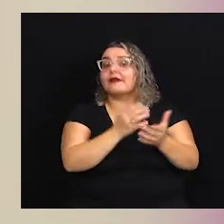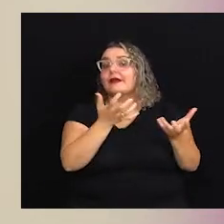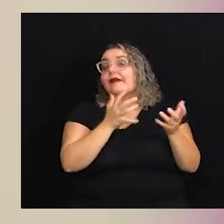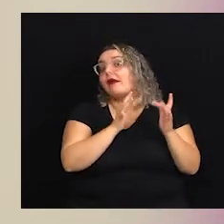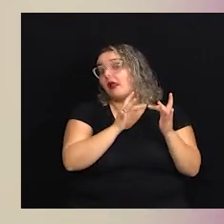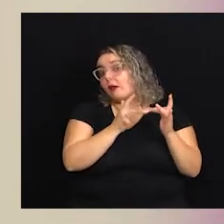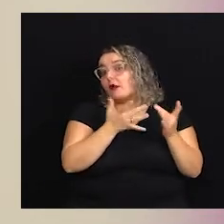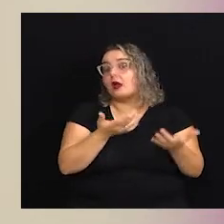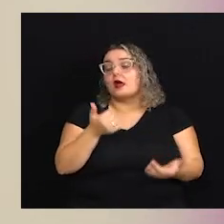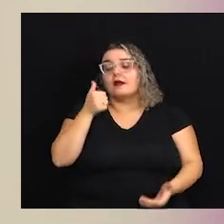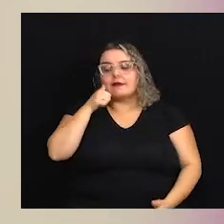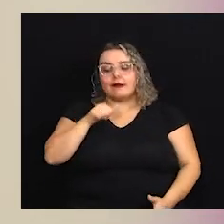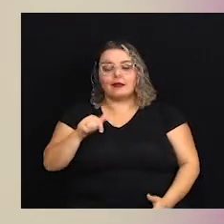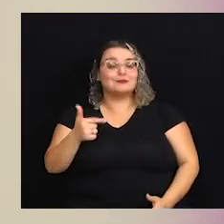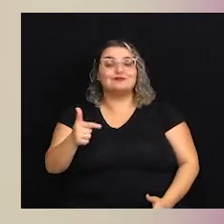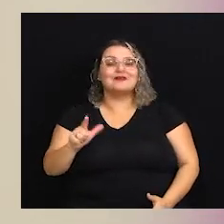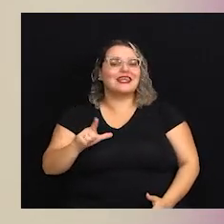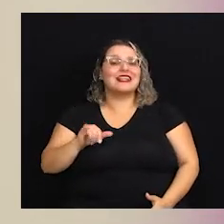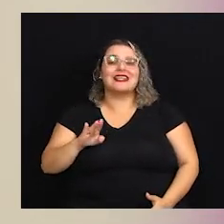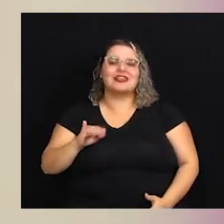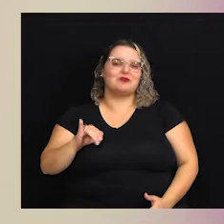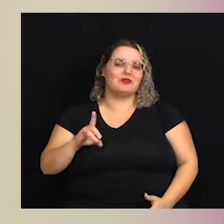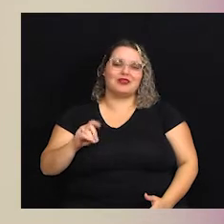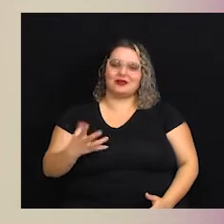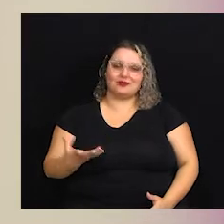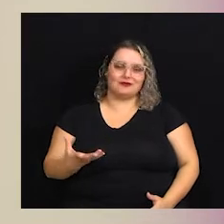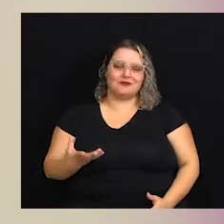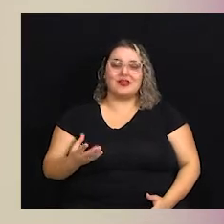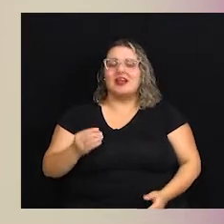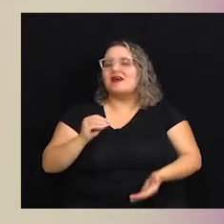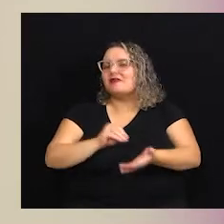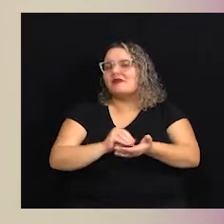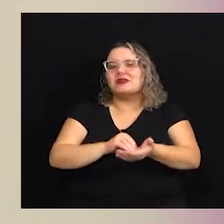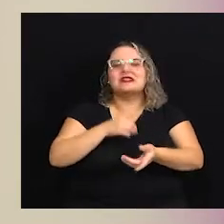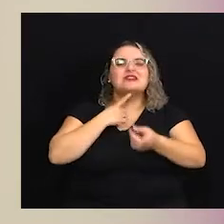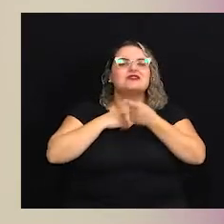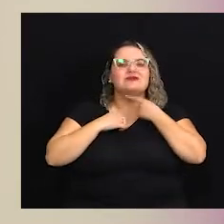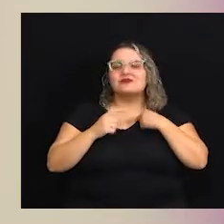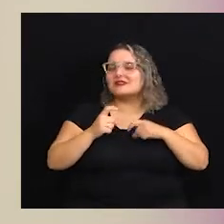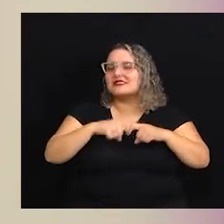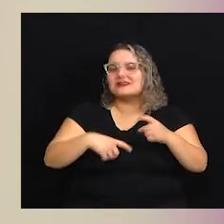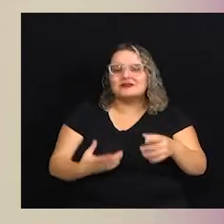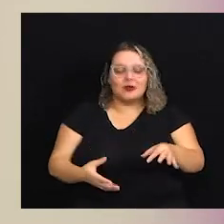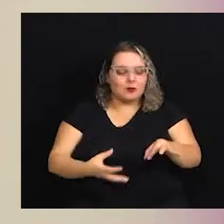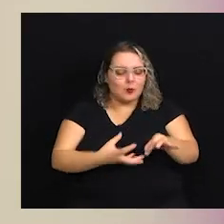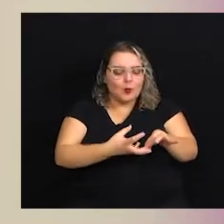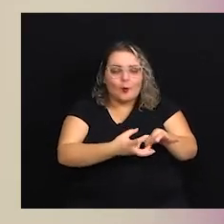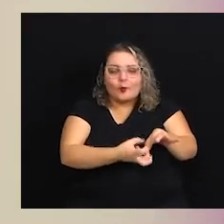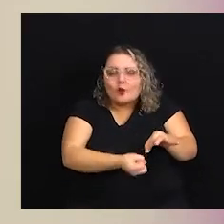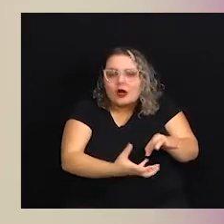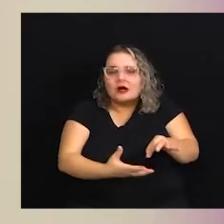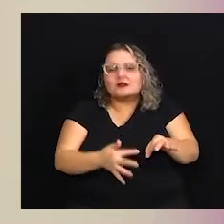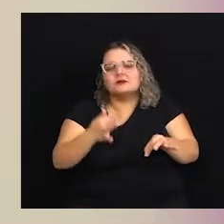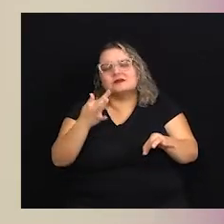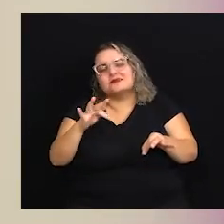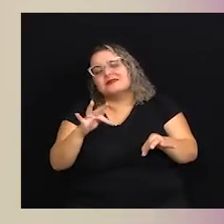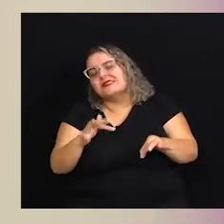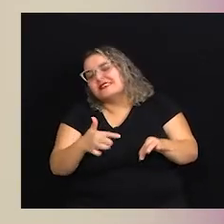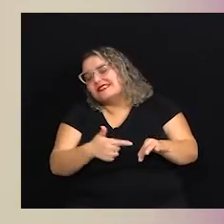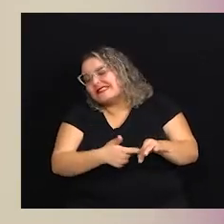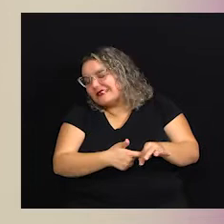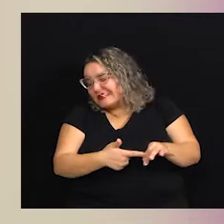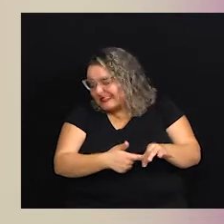libido? Entender que a menopausa não tratada dá falta de libido, a menopausa não tratada dá secura vaginal, dá dor na